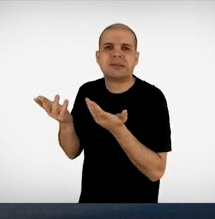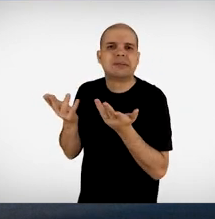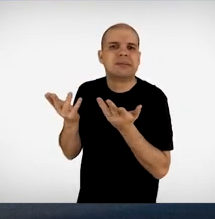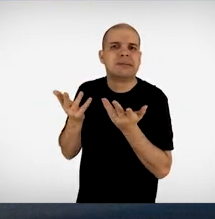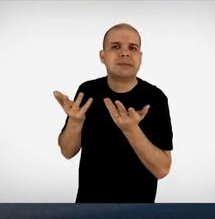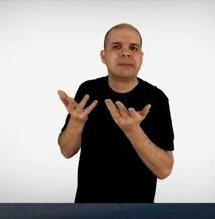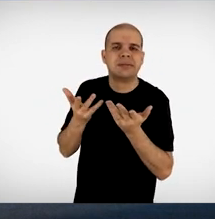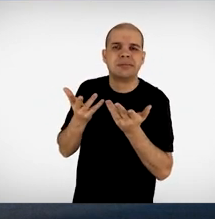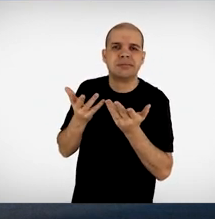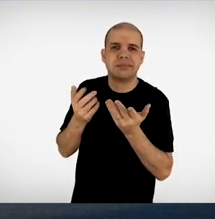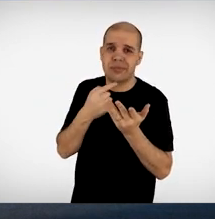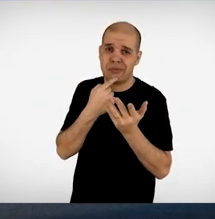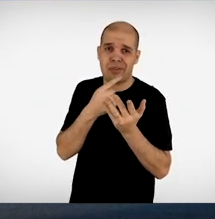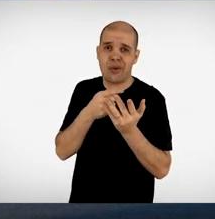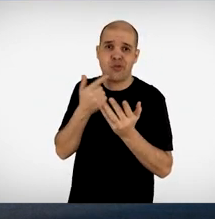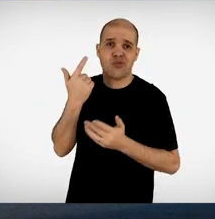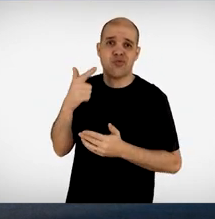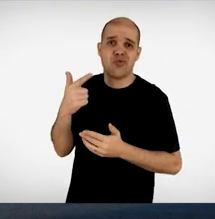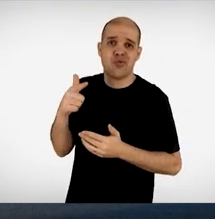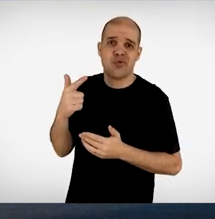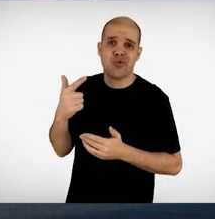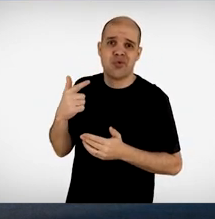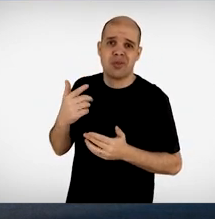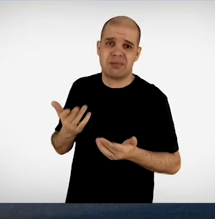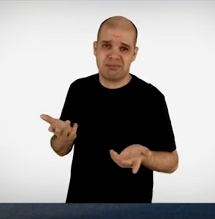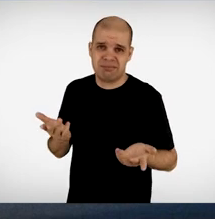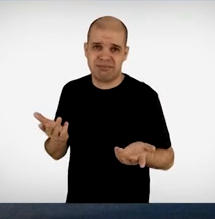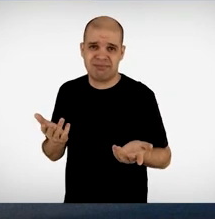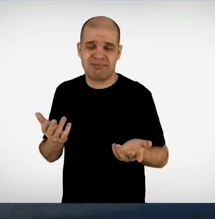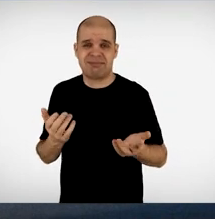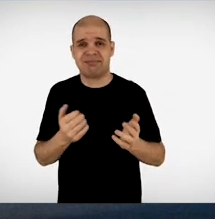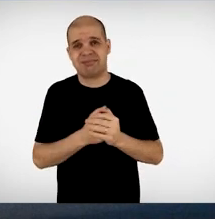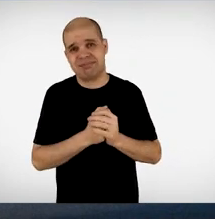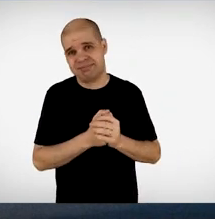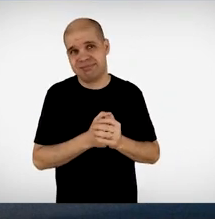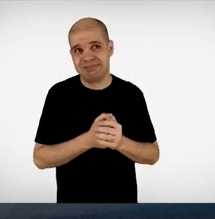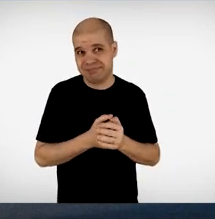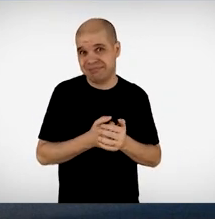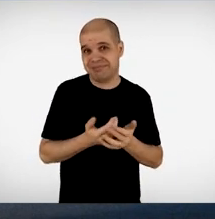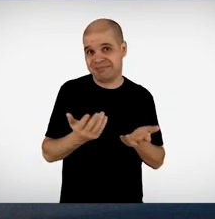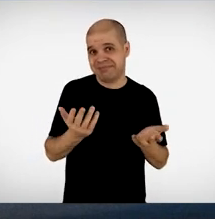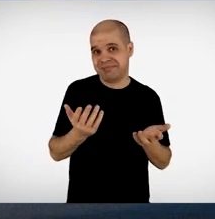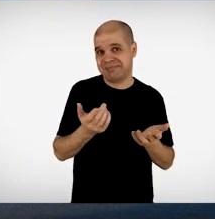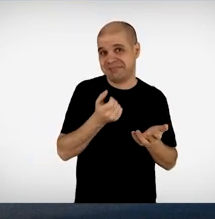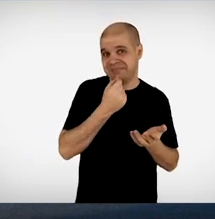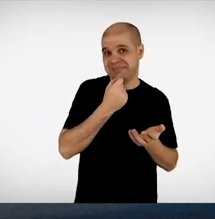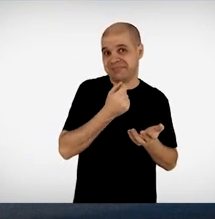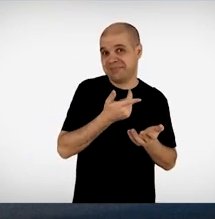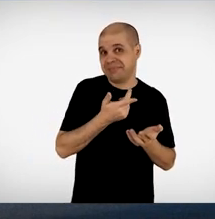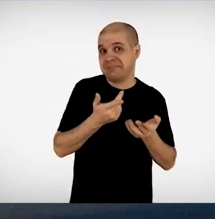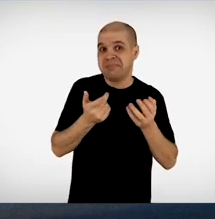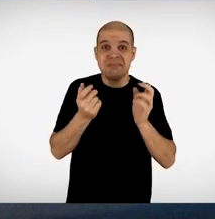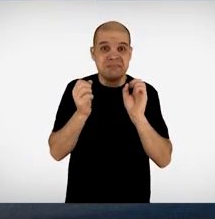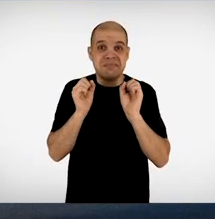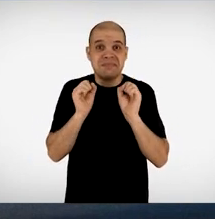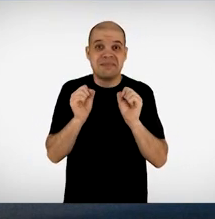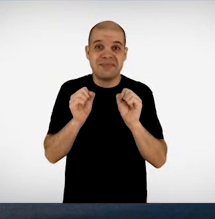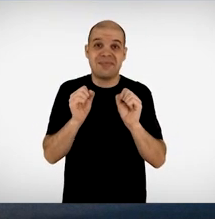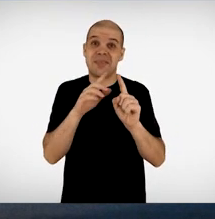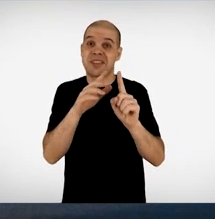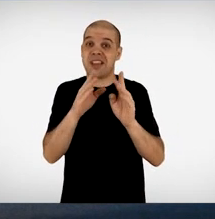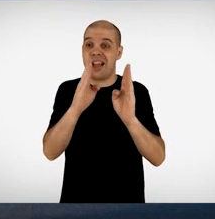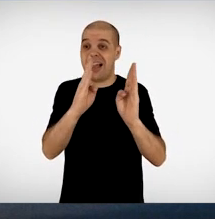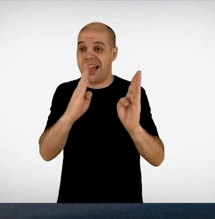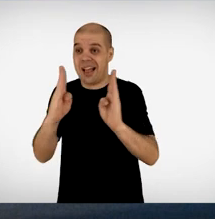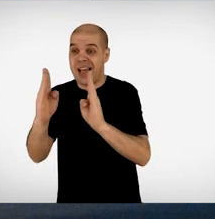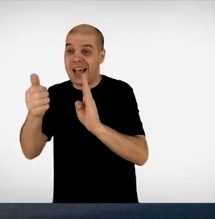a gente não aguentava mais assistir mais um capítulo, que seria Julie com as amigas, não sei. E aí eles tiraram essa parte.